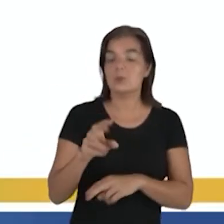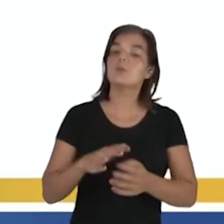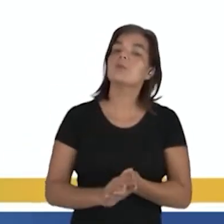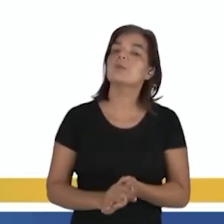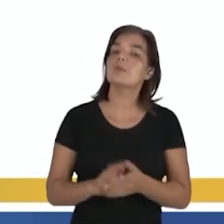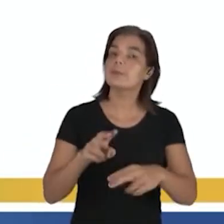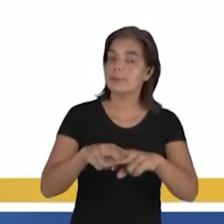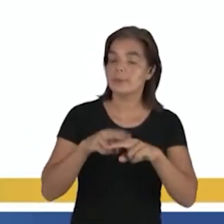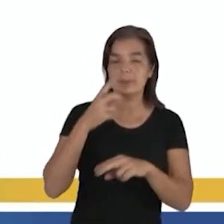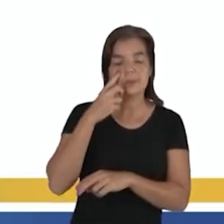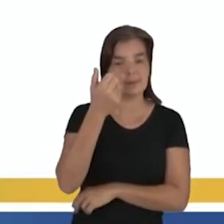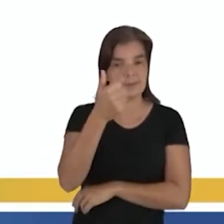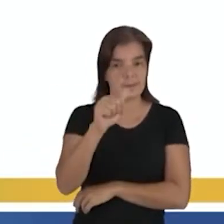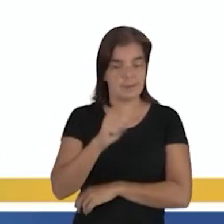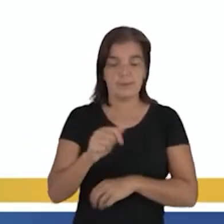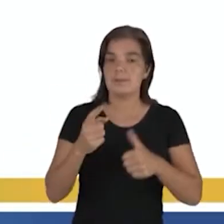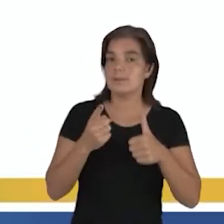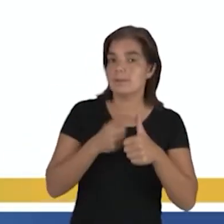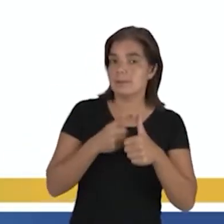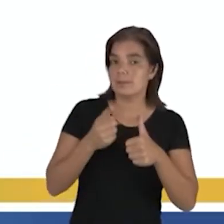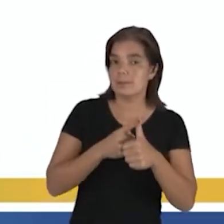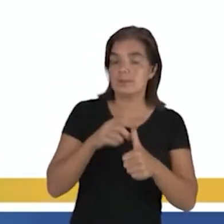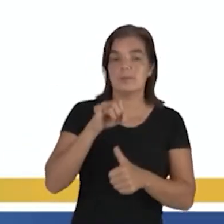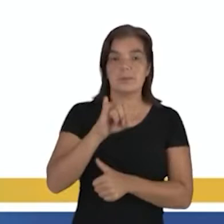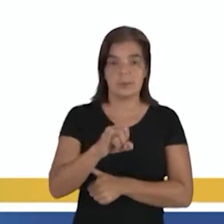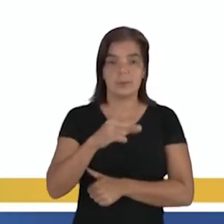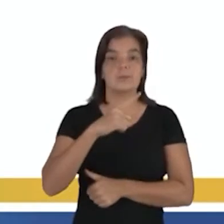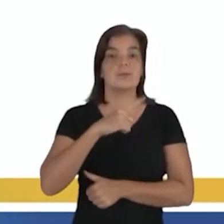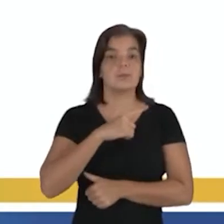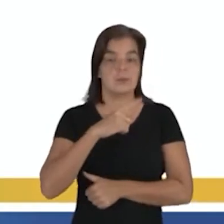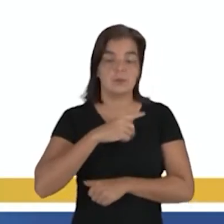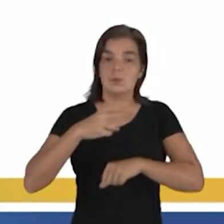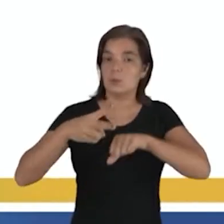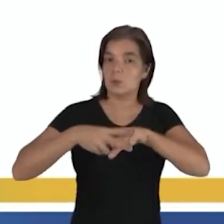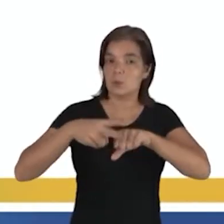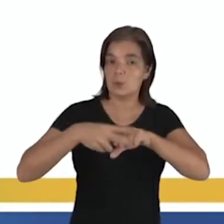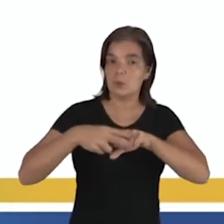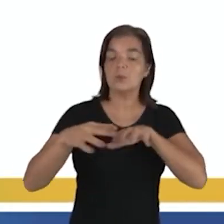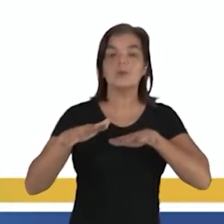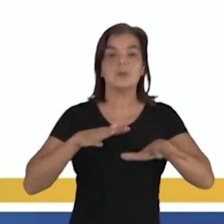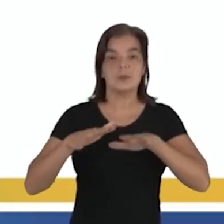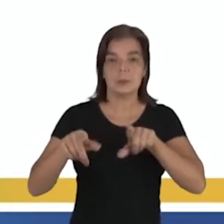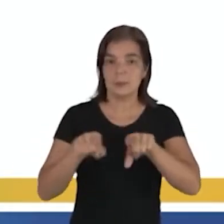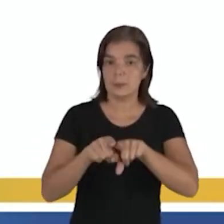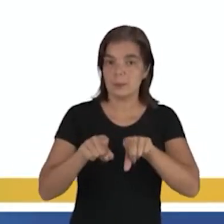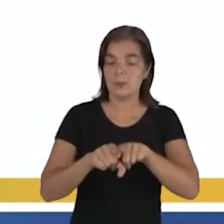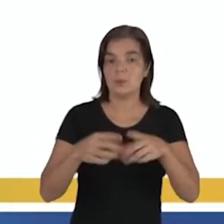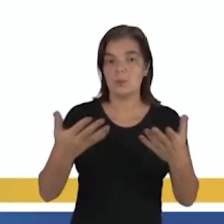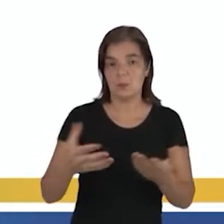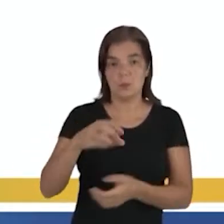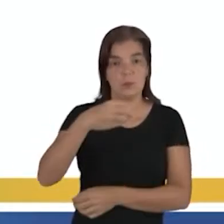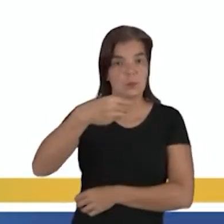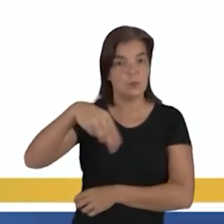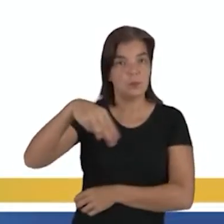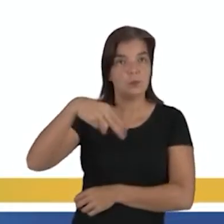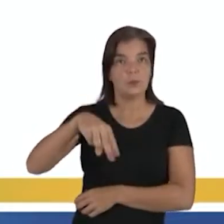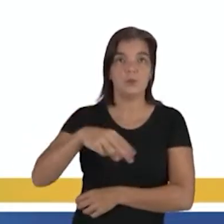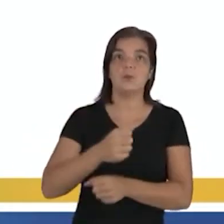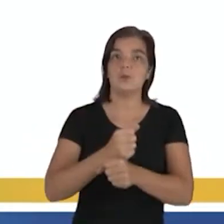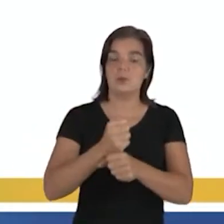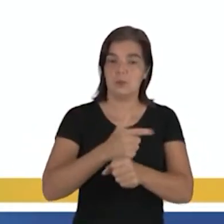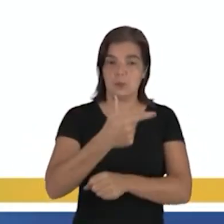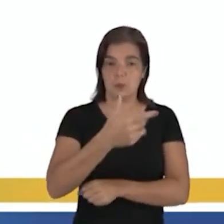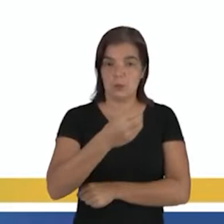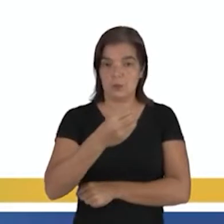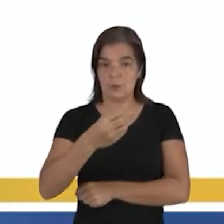isso você precisa analisar primeiro se trata de um verbo de ação. Em novembro de